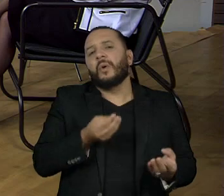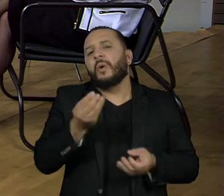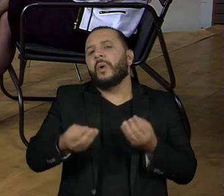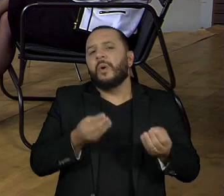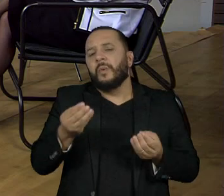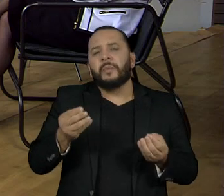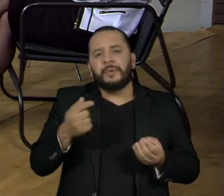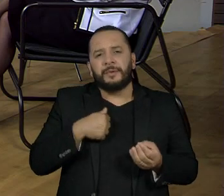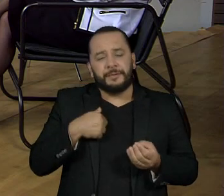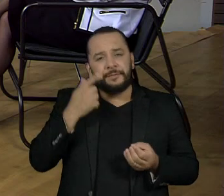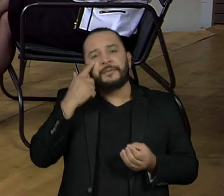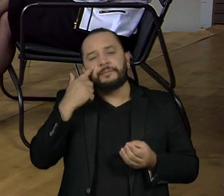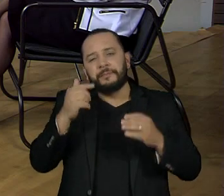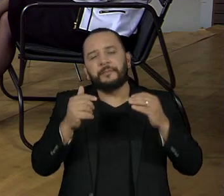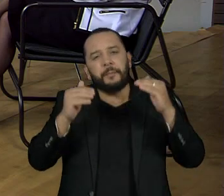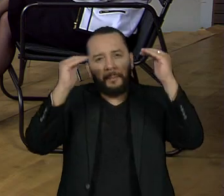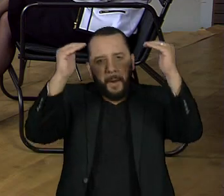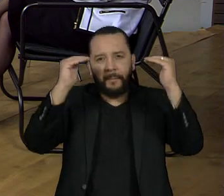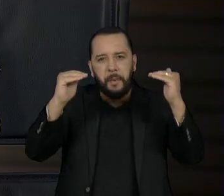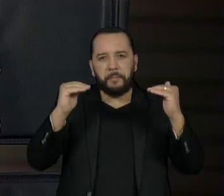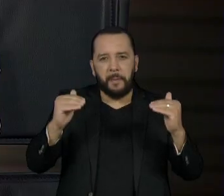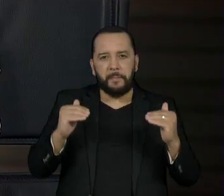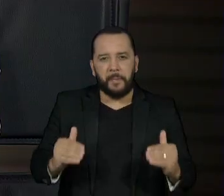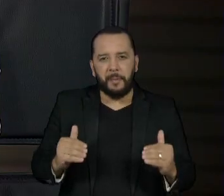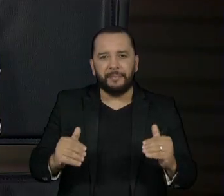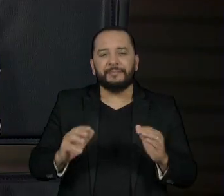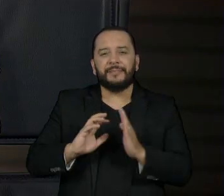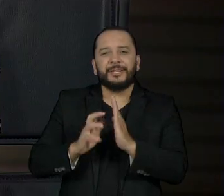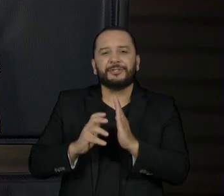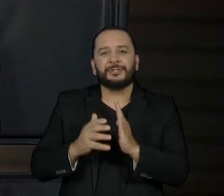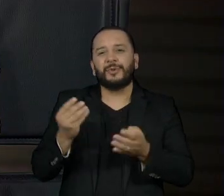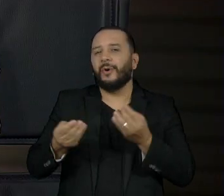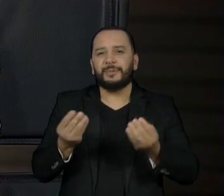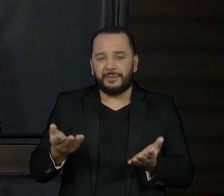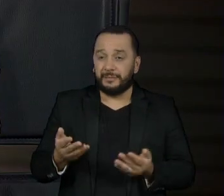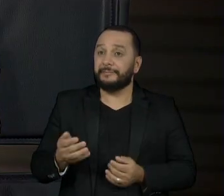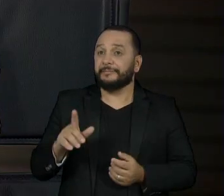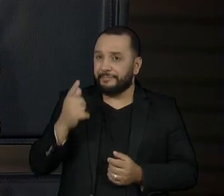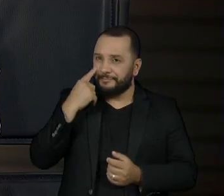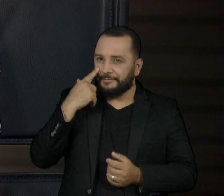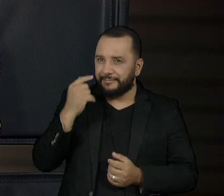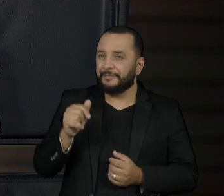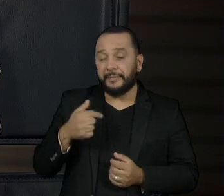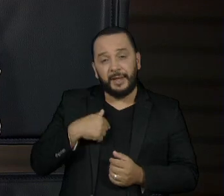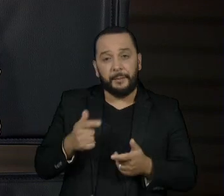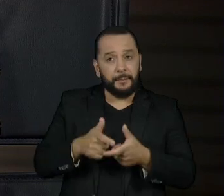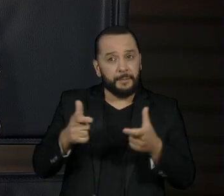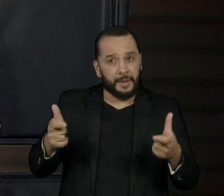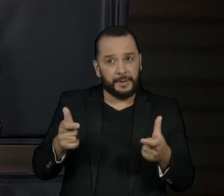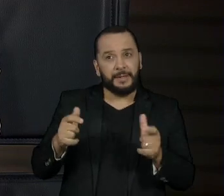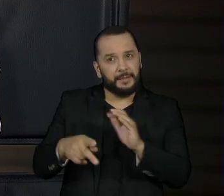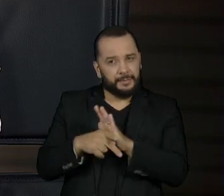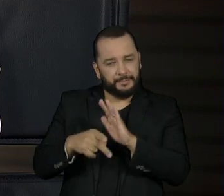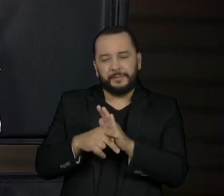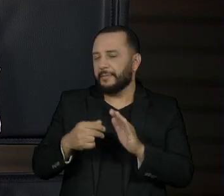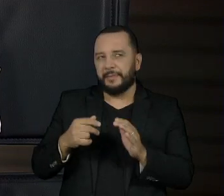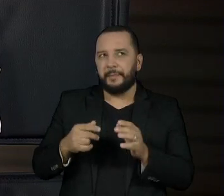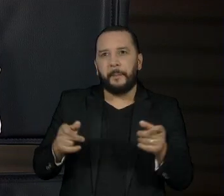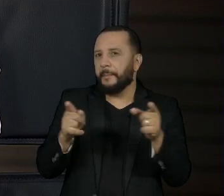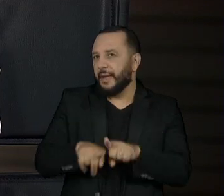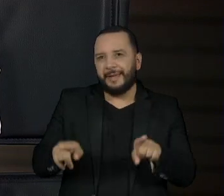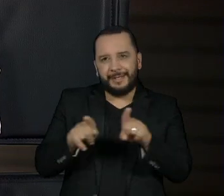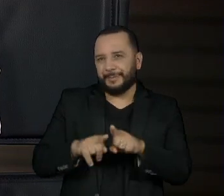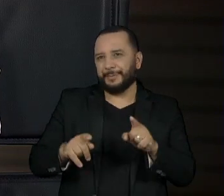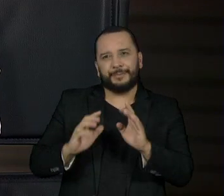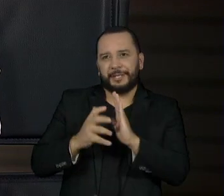dessa composição dos partidos, professora? Bom, a gente vê que há ainda um predomínio desses partidos, né? Não teve muita novidade. Eu